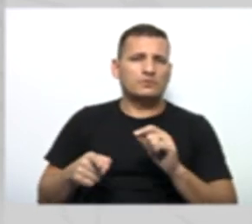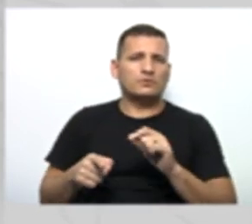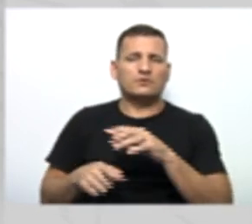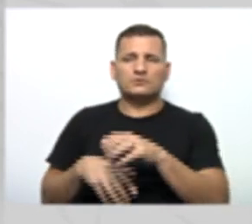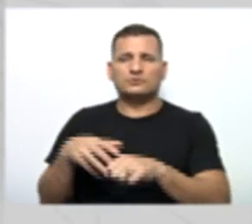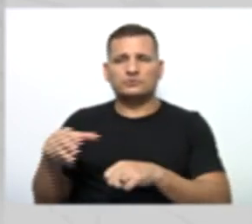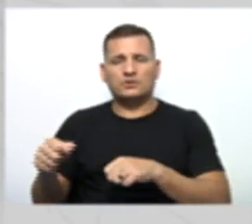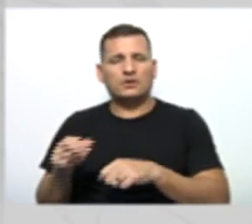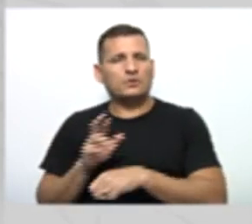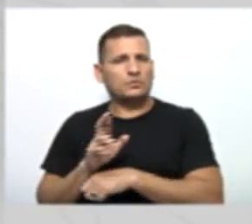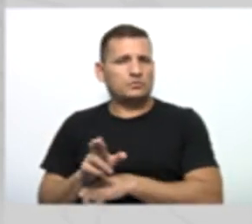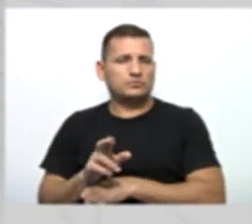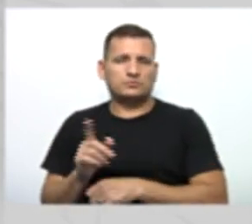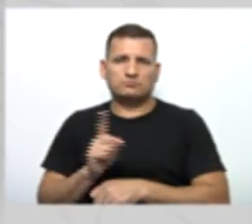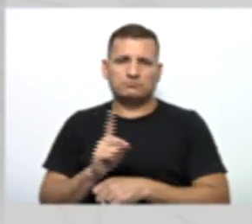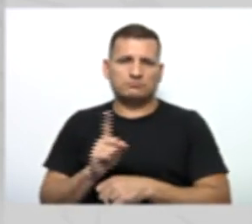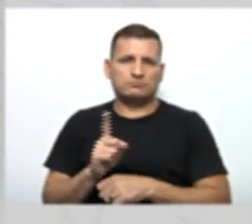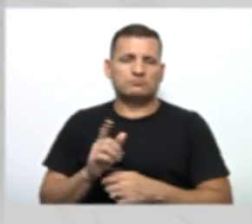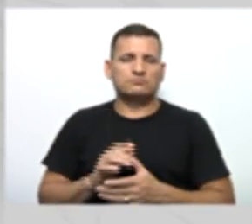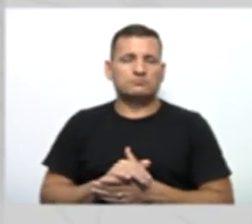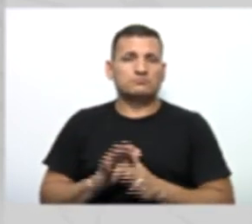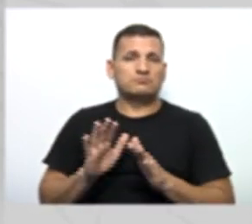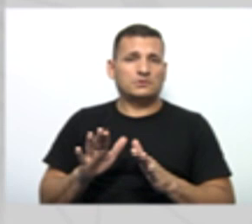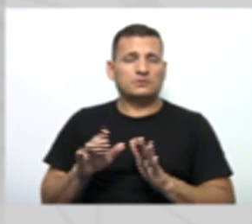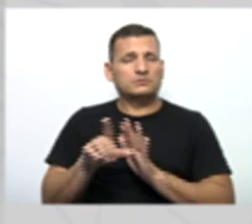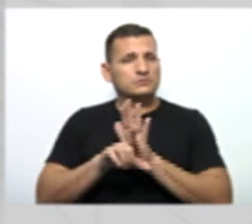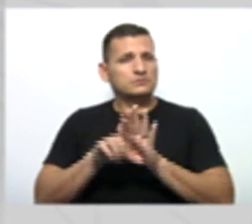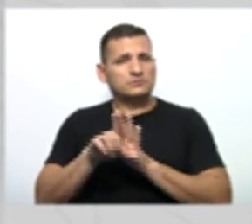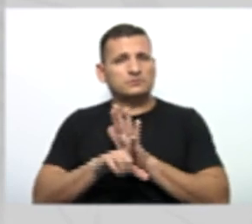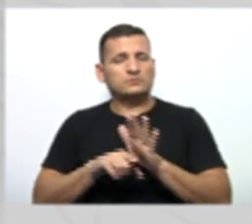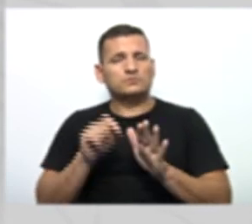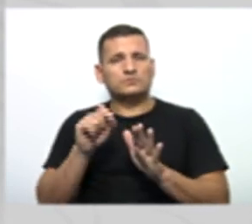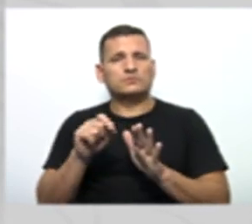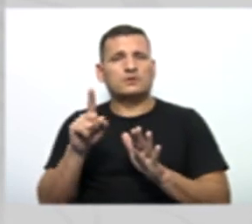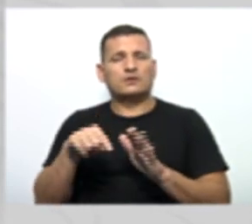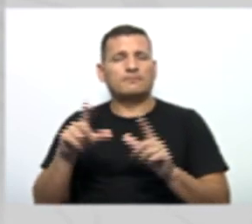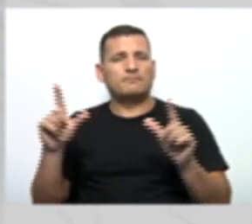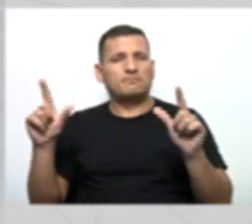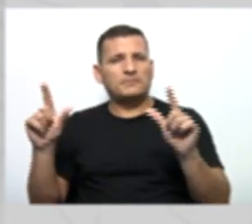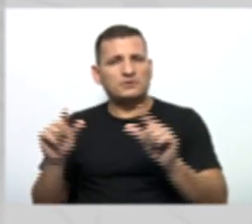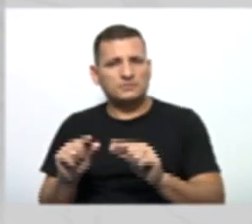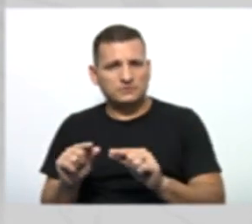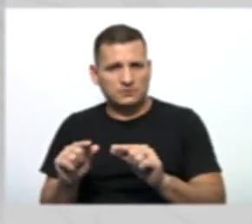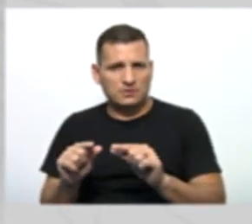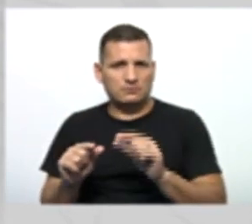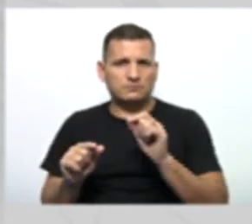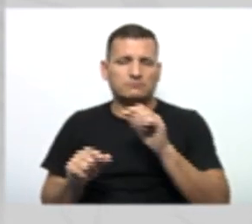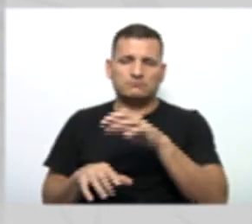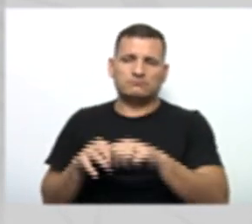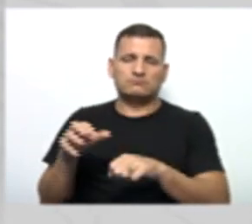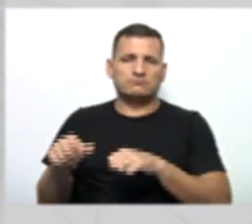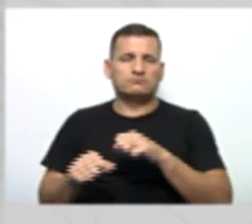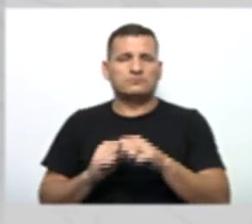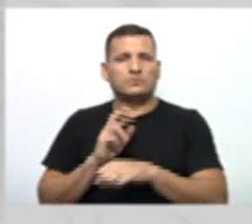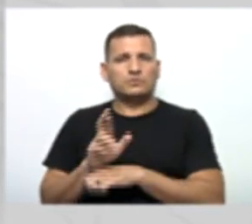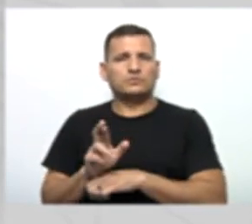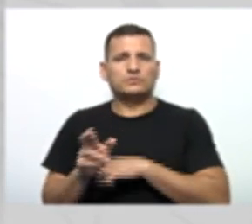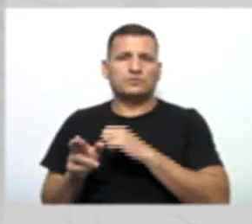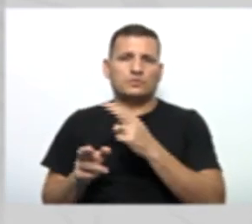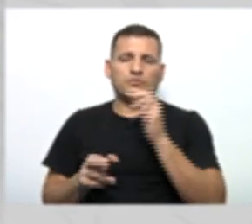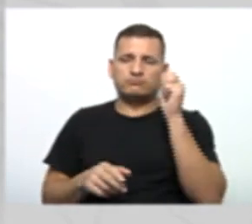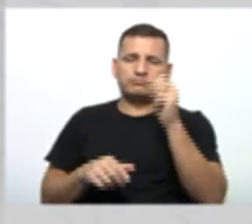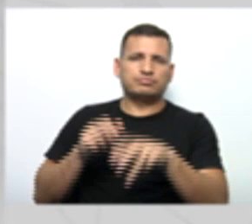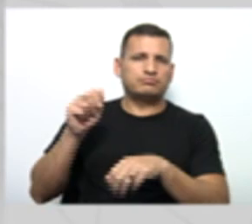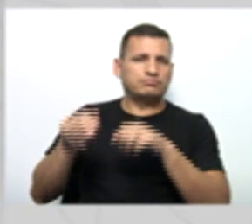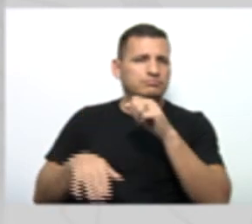de recursos que o homem possa fazer. Mas ele busca minimizar o efeito dessas retiradas de recursos ou lançamento de dejetos na